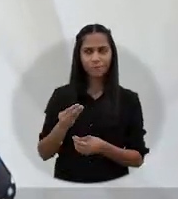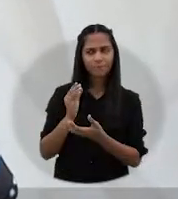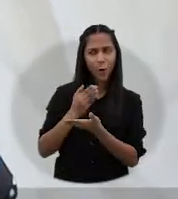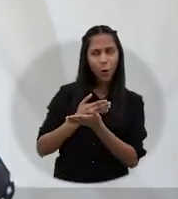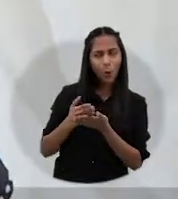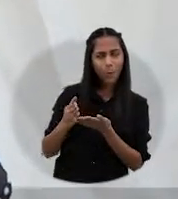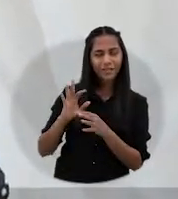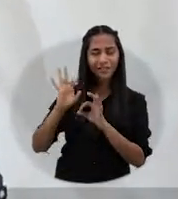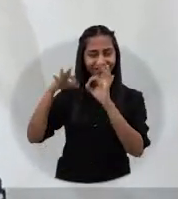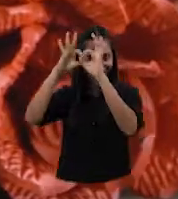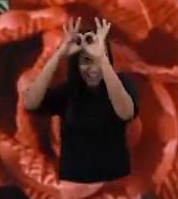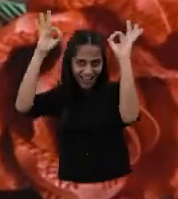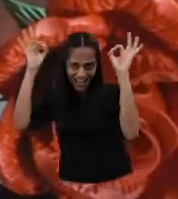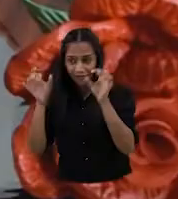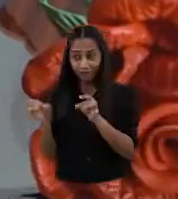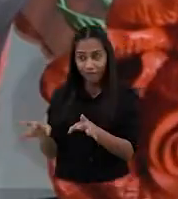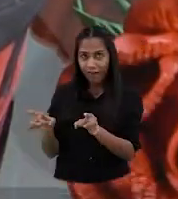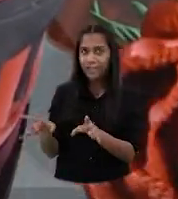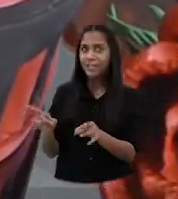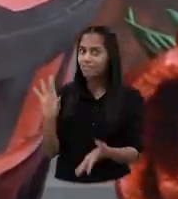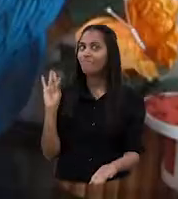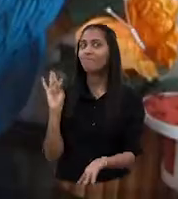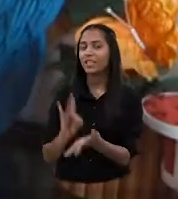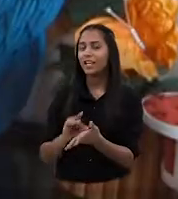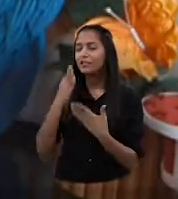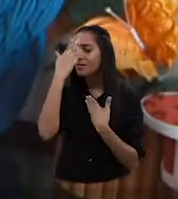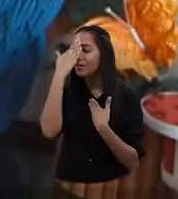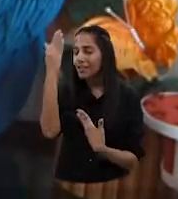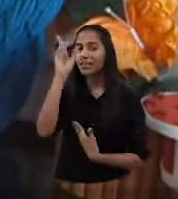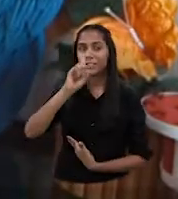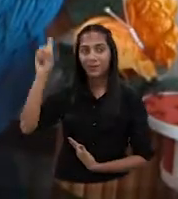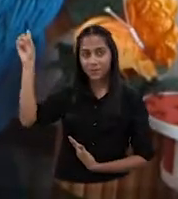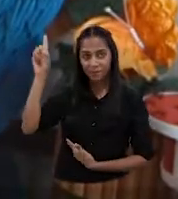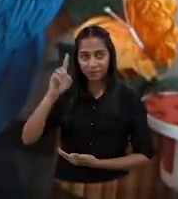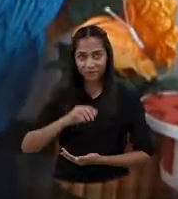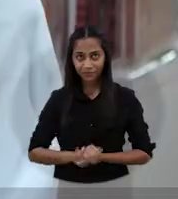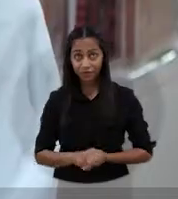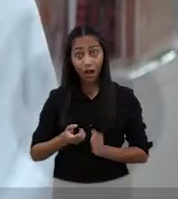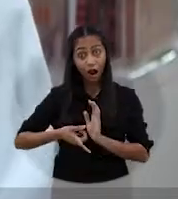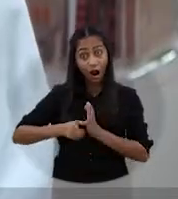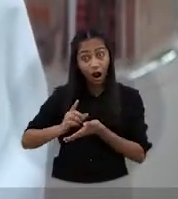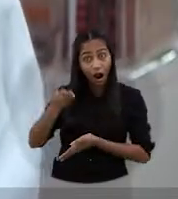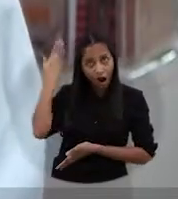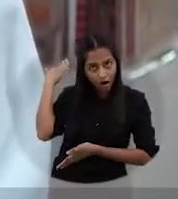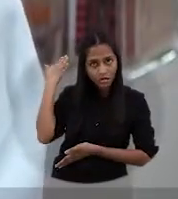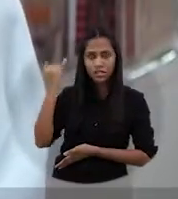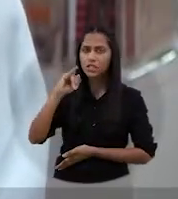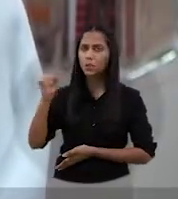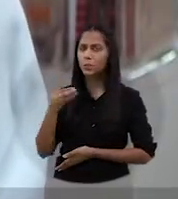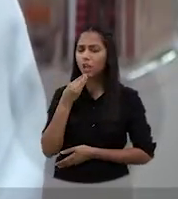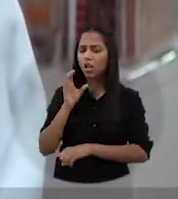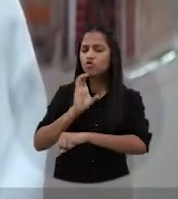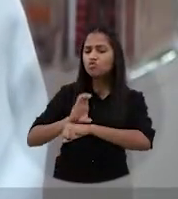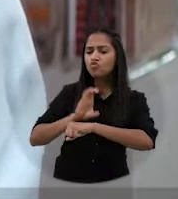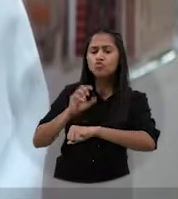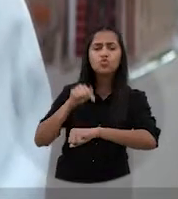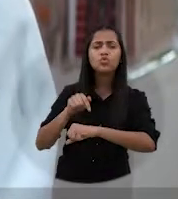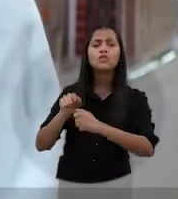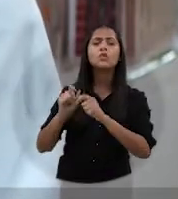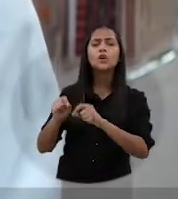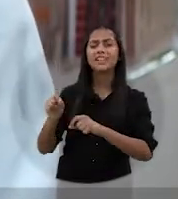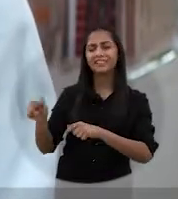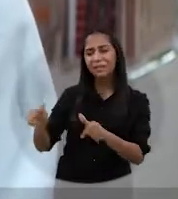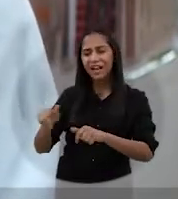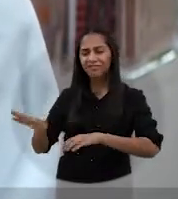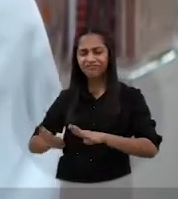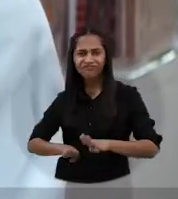eu comecei a fazer os laços, vendi bastante, sou muito grata a Deus por isso. Antes dessa oportunidade, desses cursos,